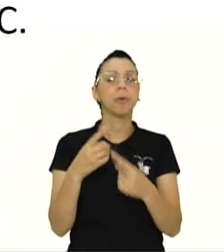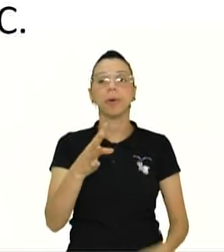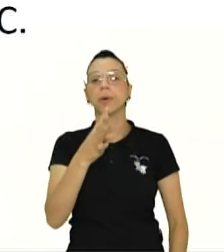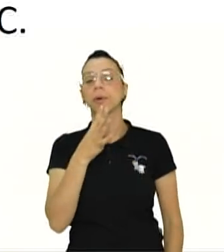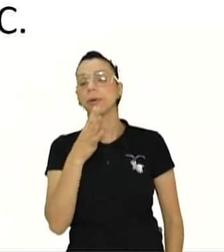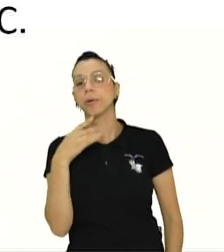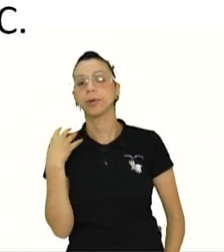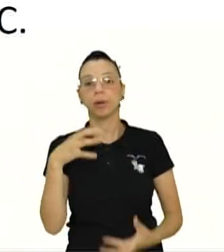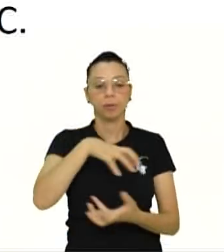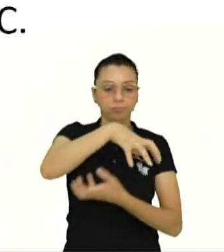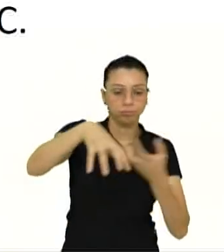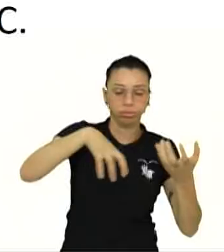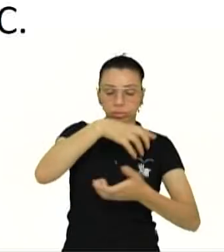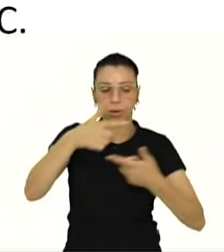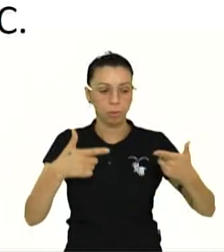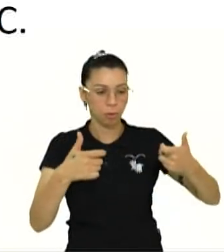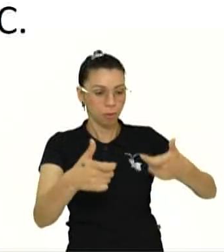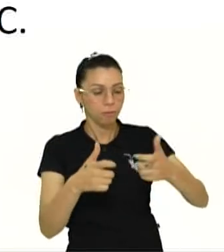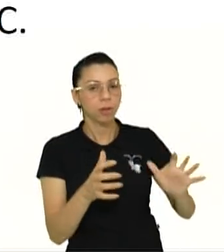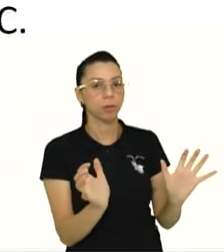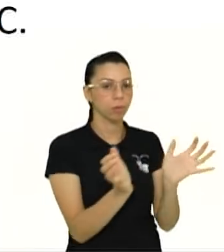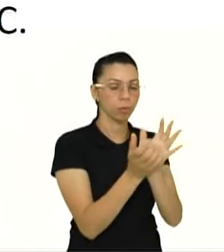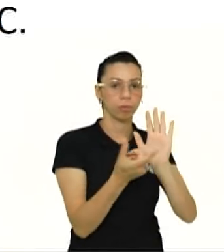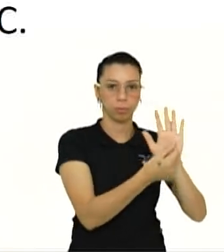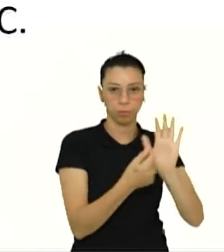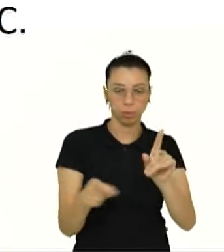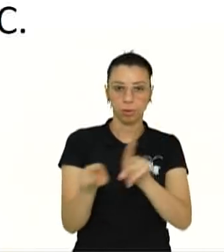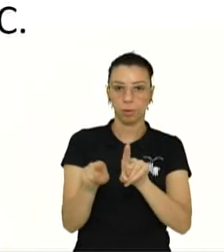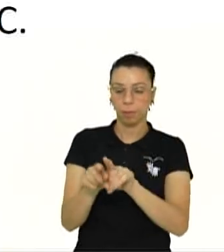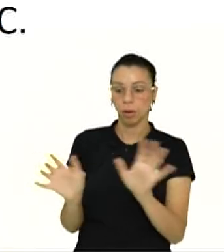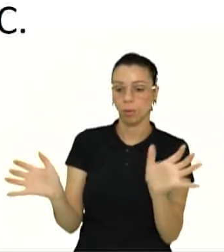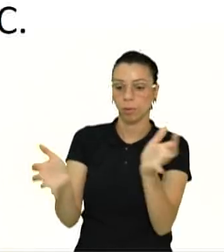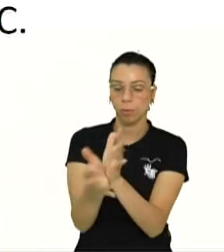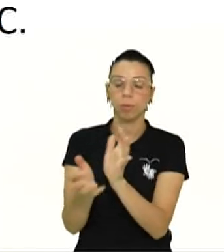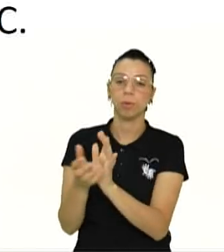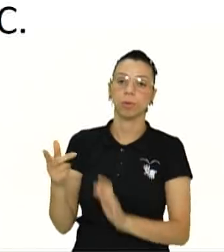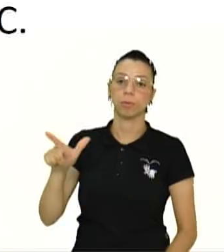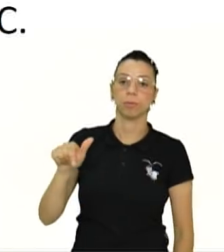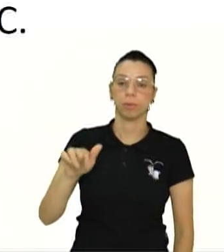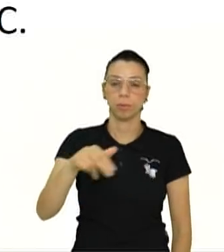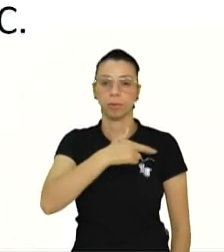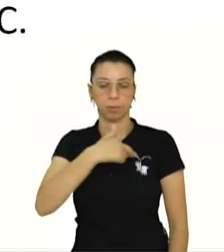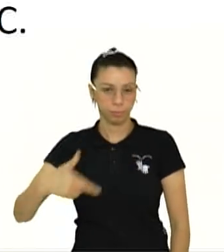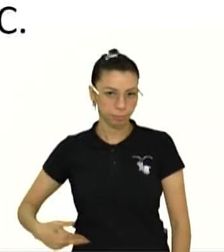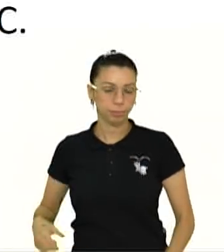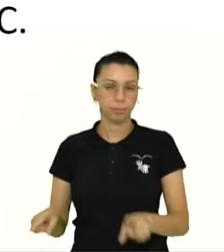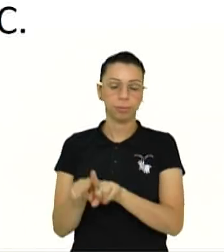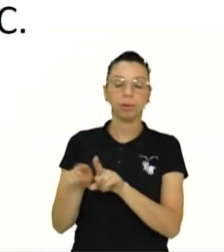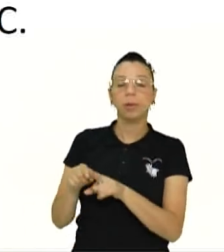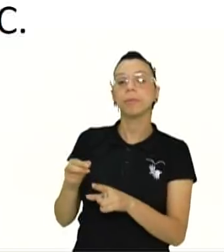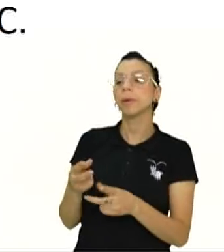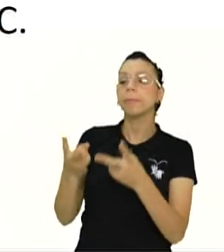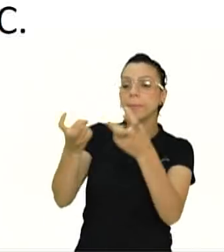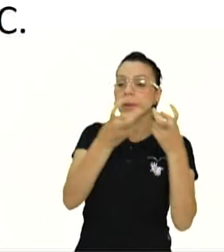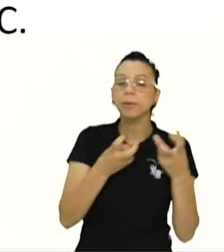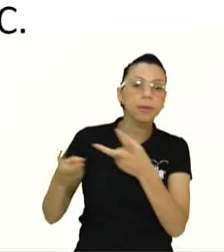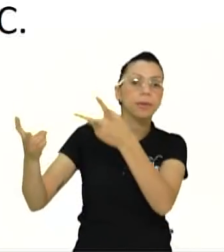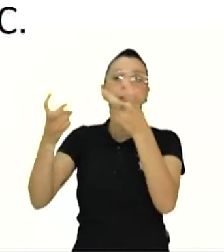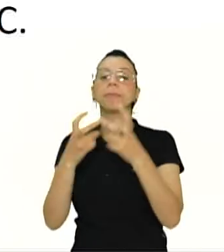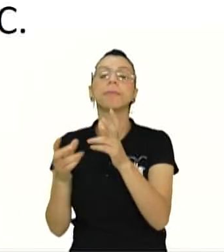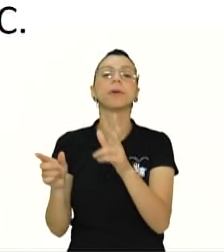dos conflitos sociais entre patrícios e plebeus durante a República. 2. Identificar as conquistas plebeias.